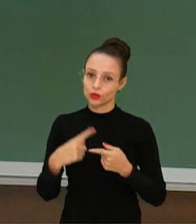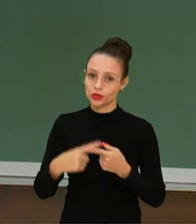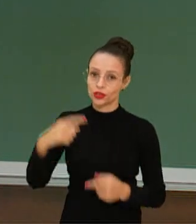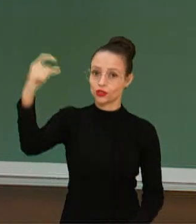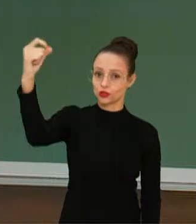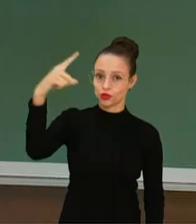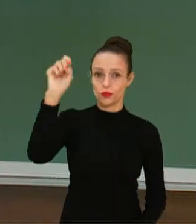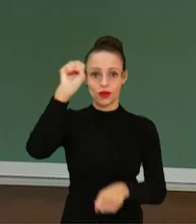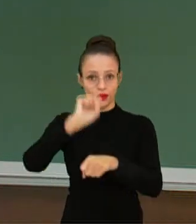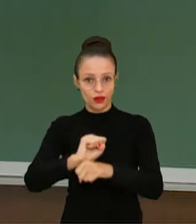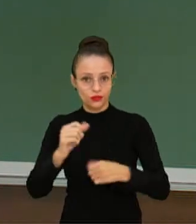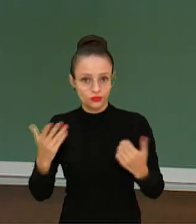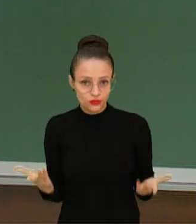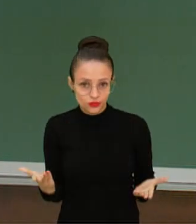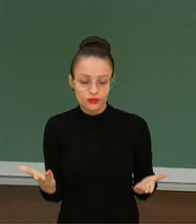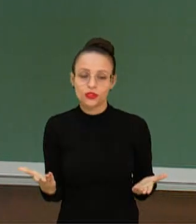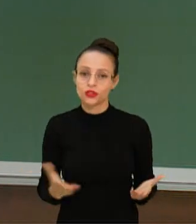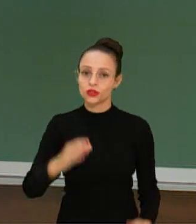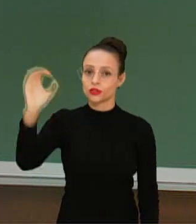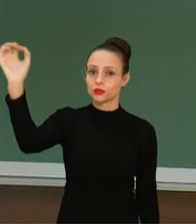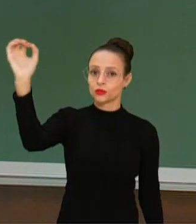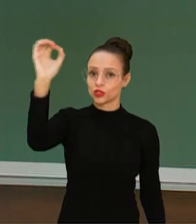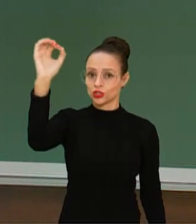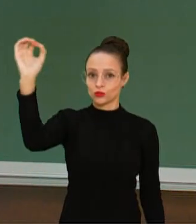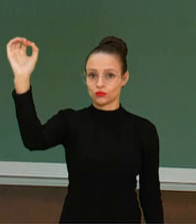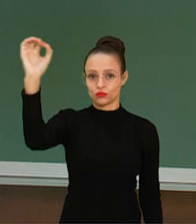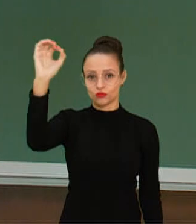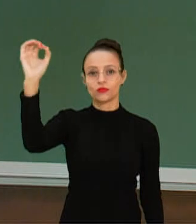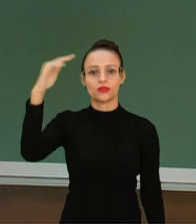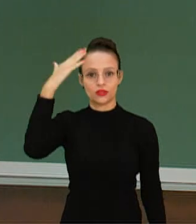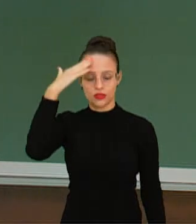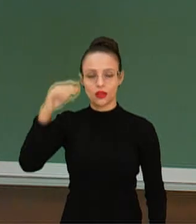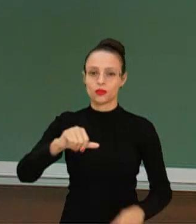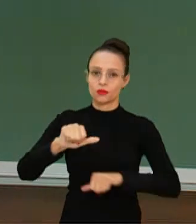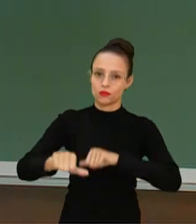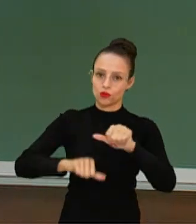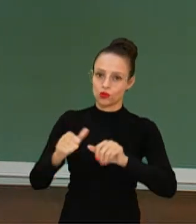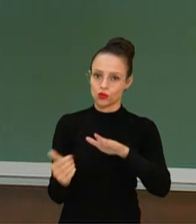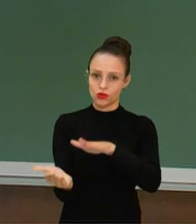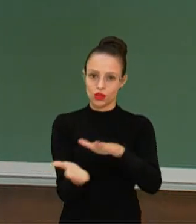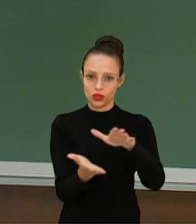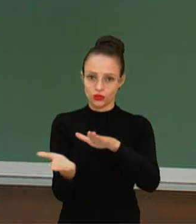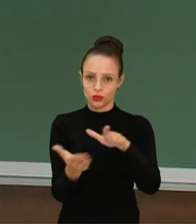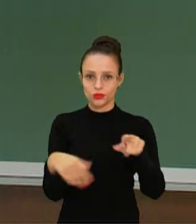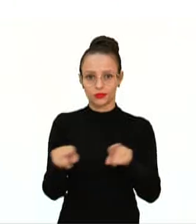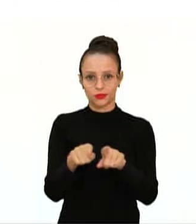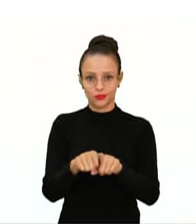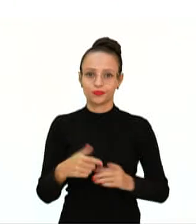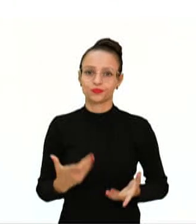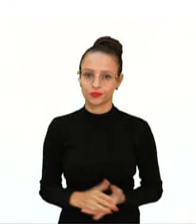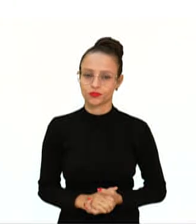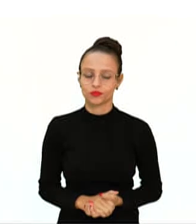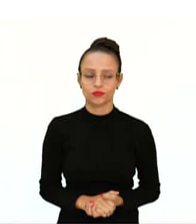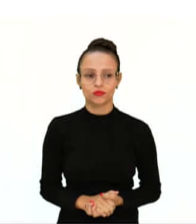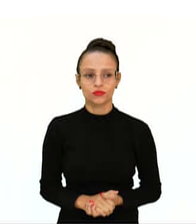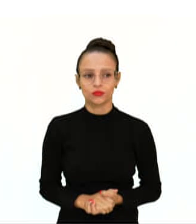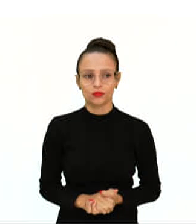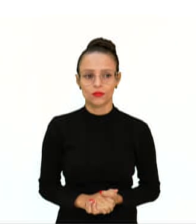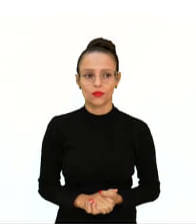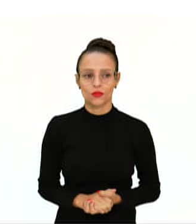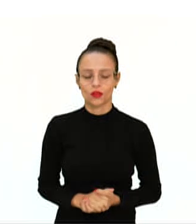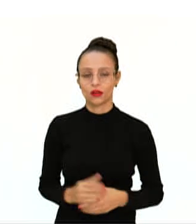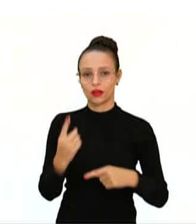está parado, ok? Porque o sol em movimento, a gente sabe que varia daí, tá bom? Então, como é que nós montamos?